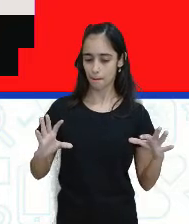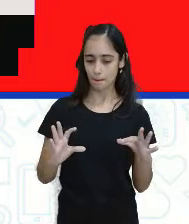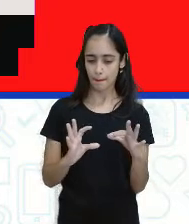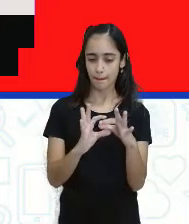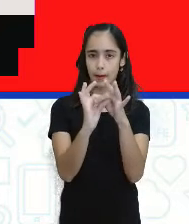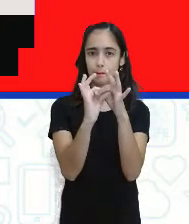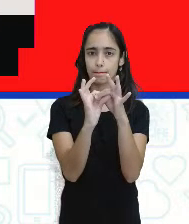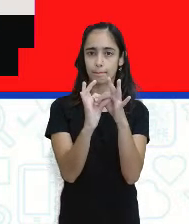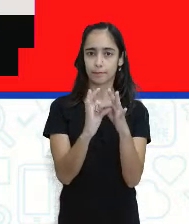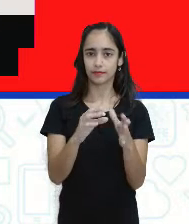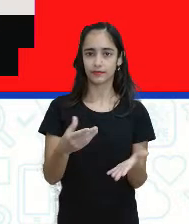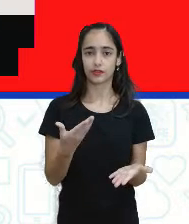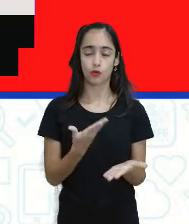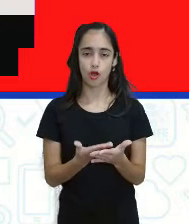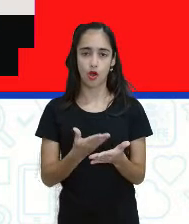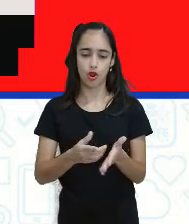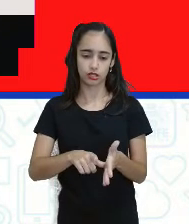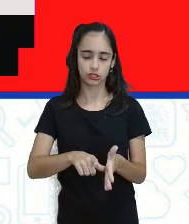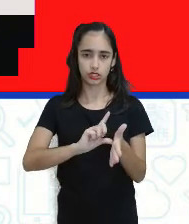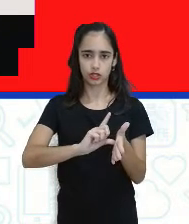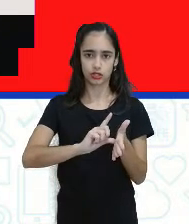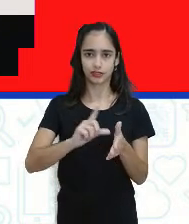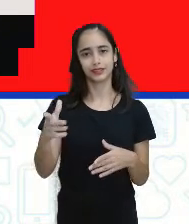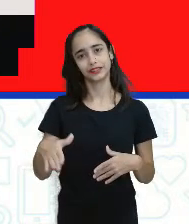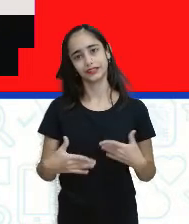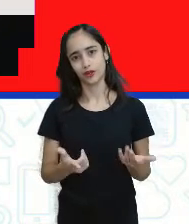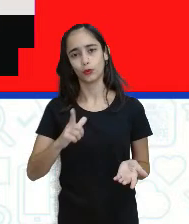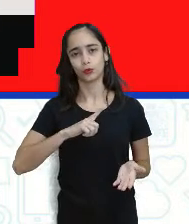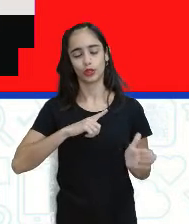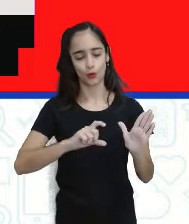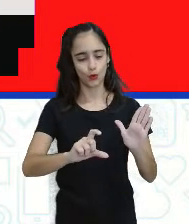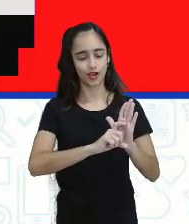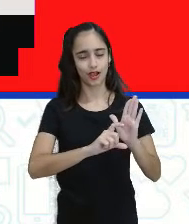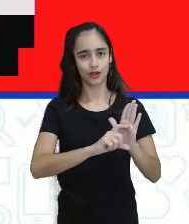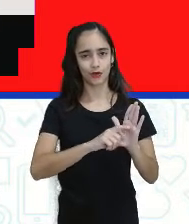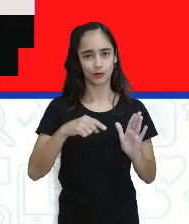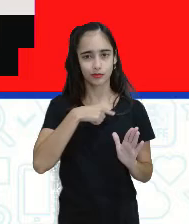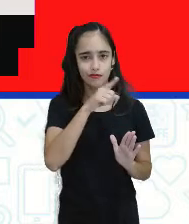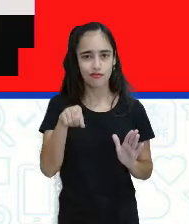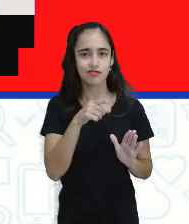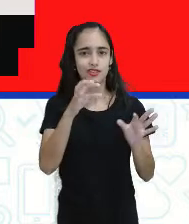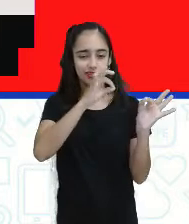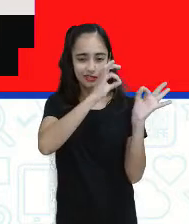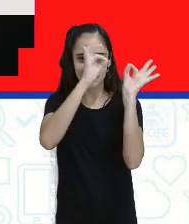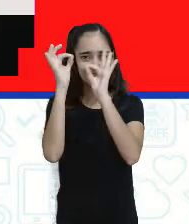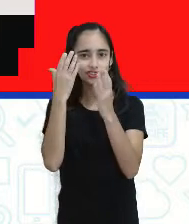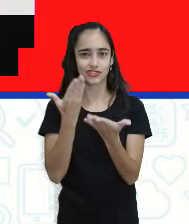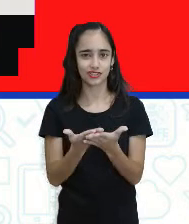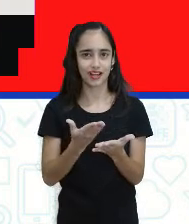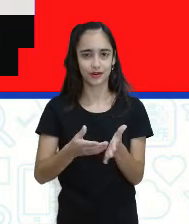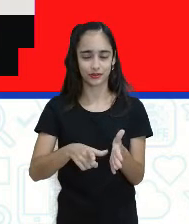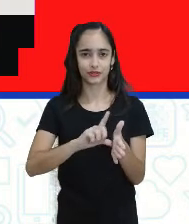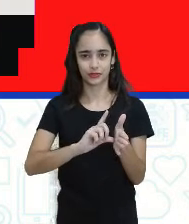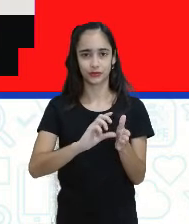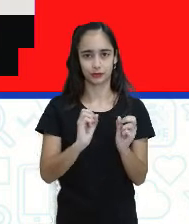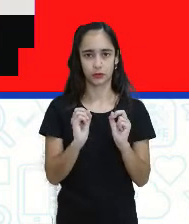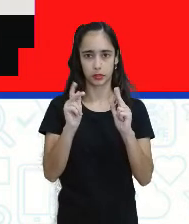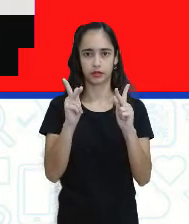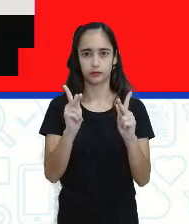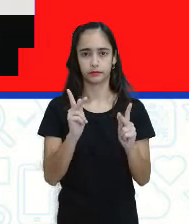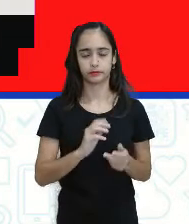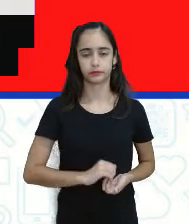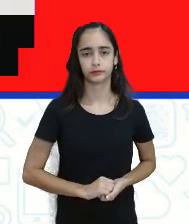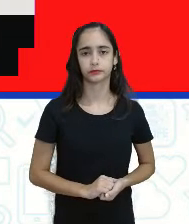acessar, já está na tela. Então é só apontar a câmera do seu celular para esse QR Code que ele vai direcionar